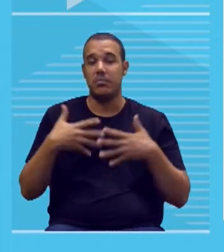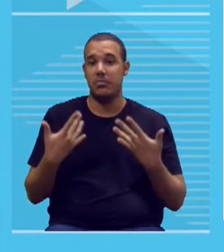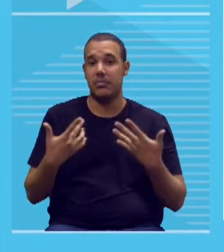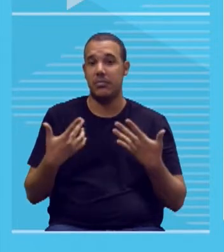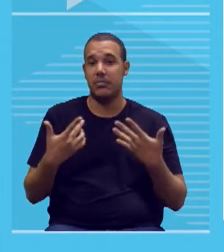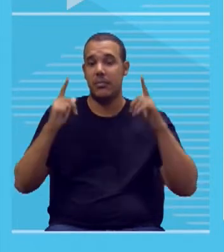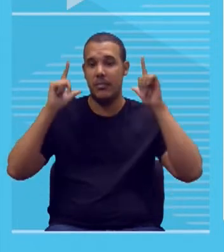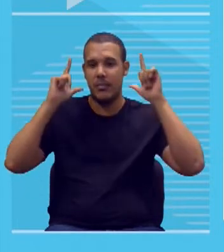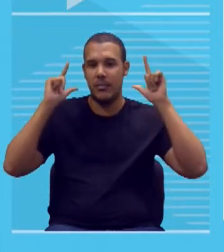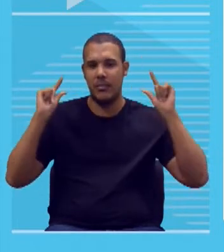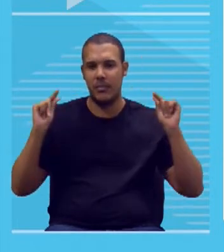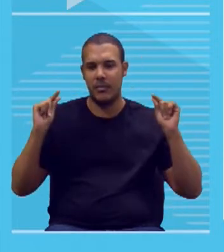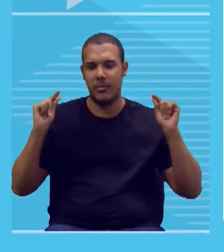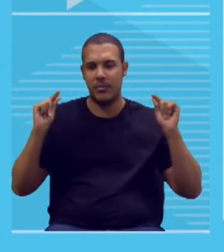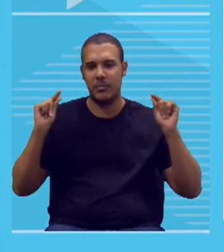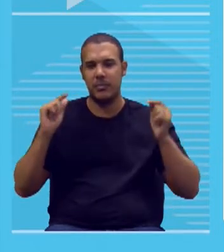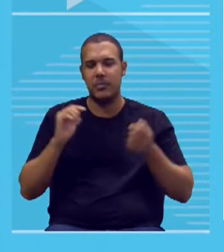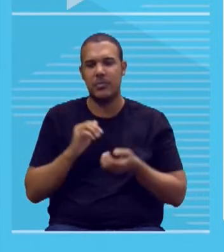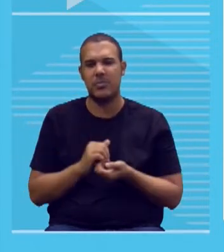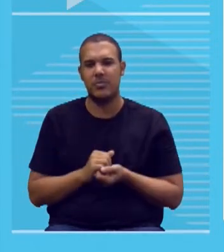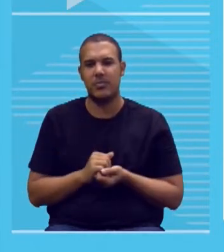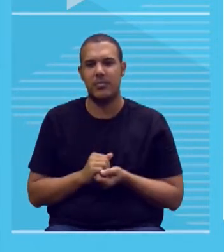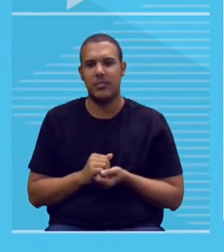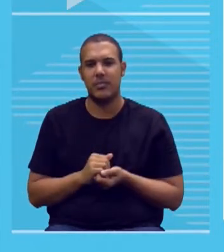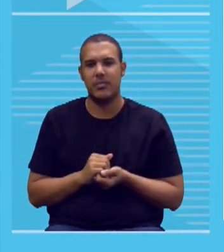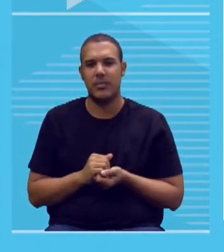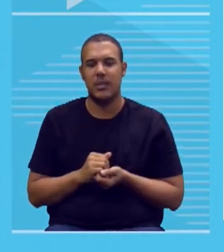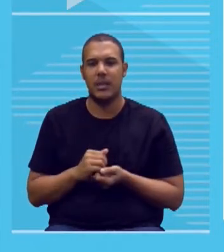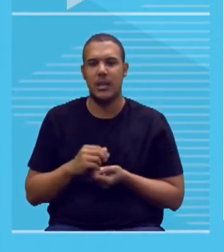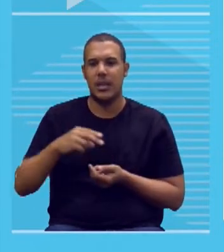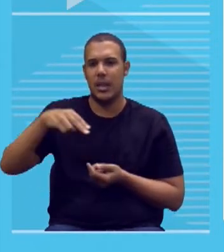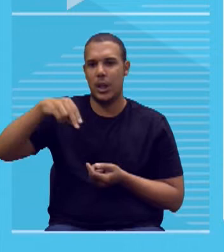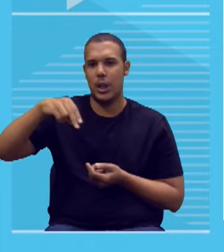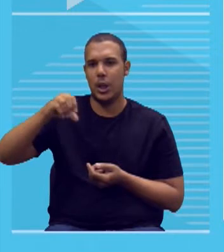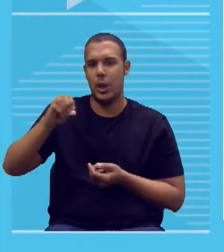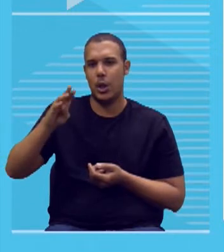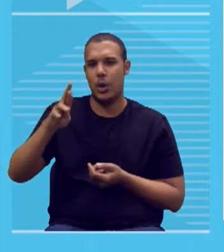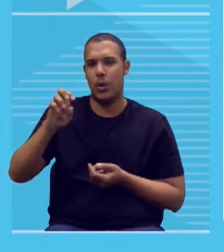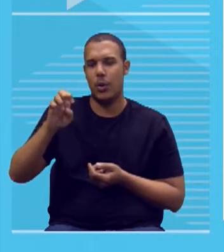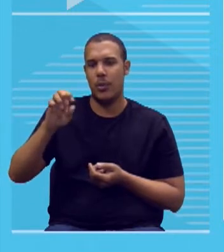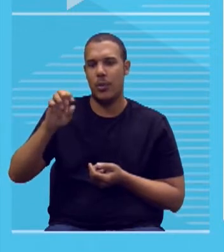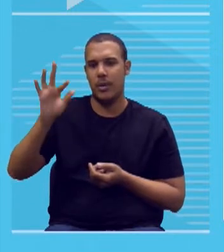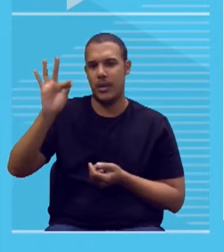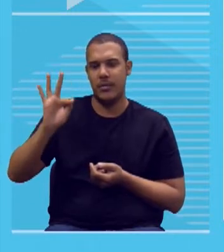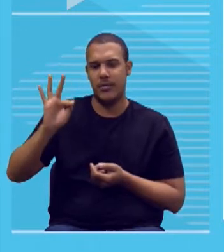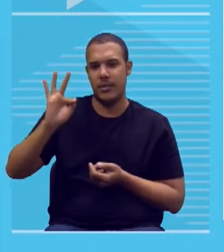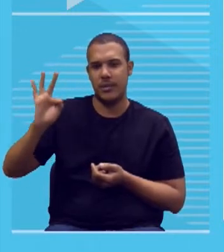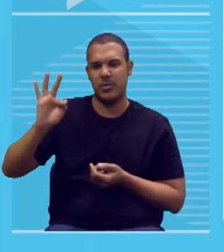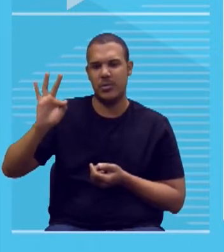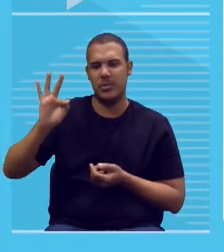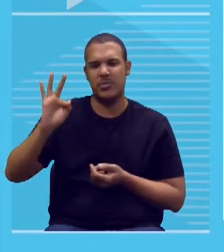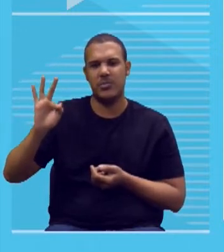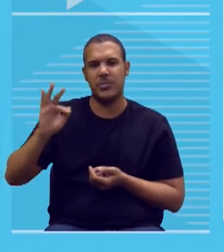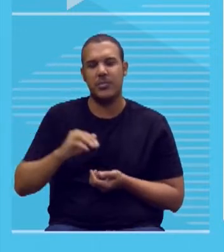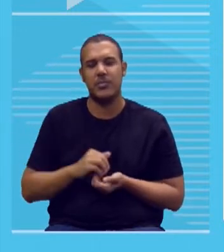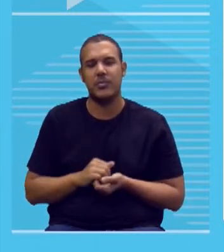Lamarck muito embora fosse da nobreza francesa lá ele